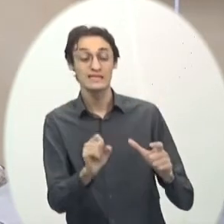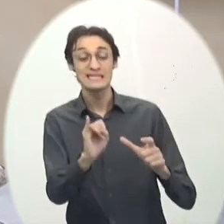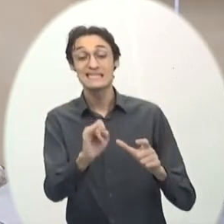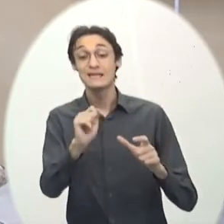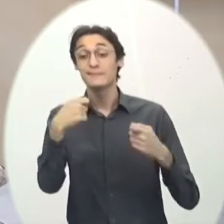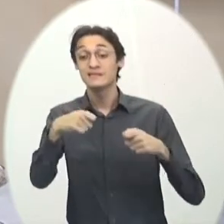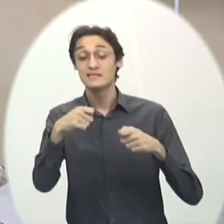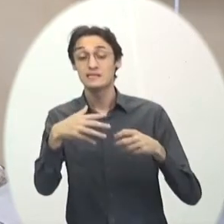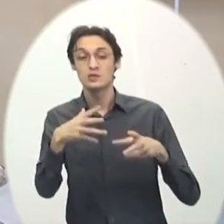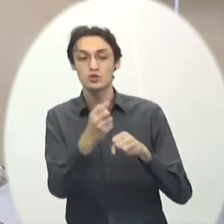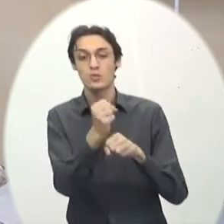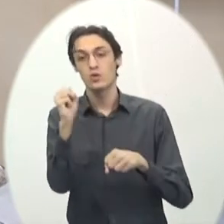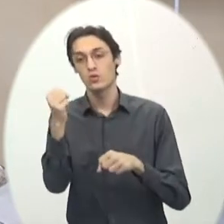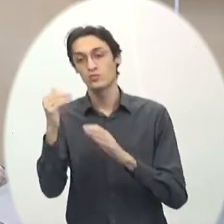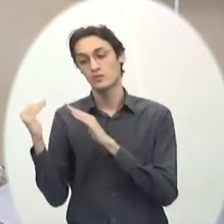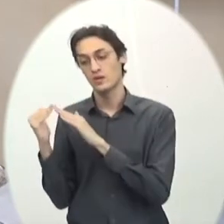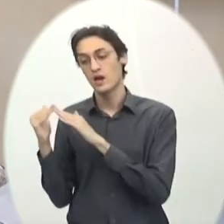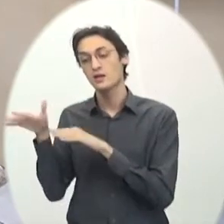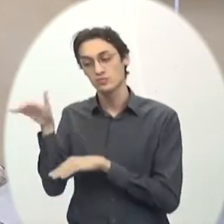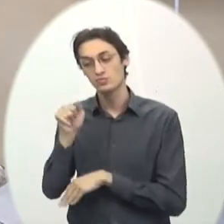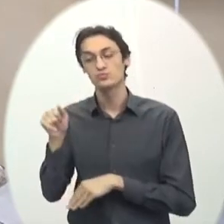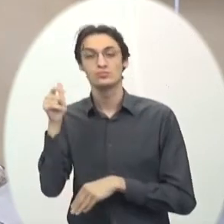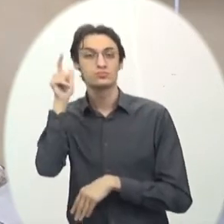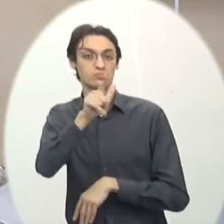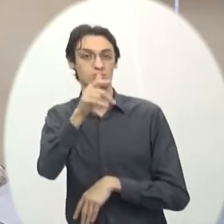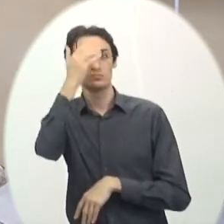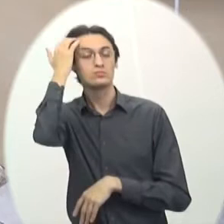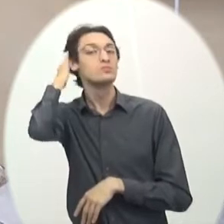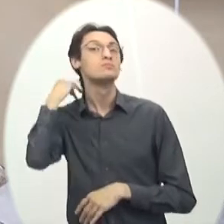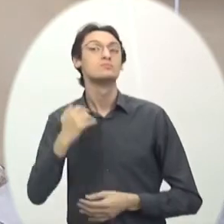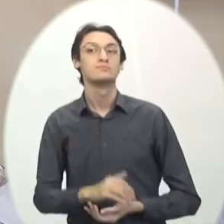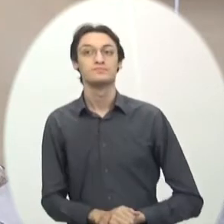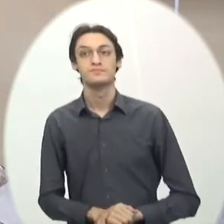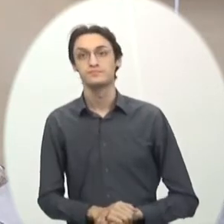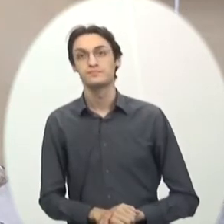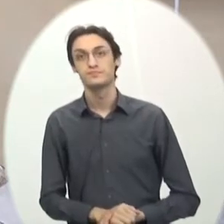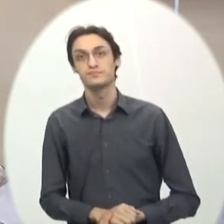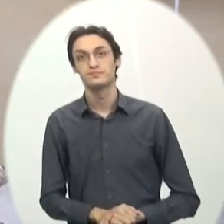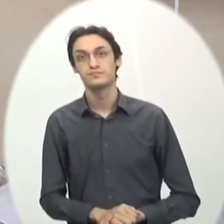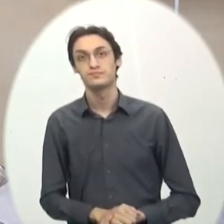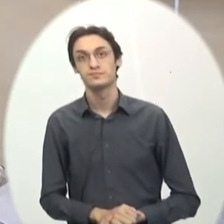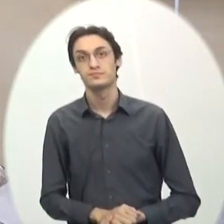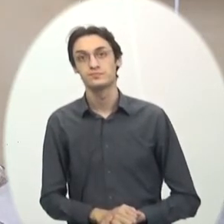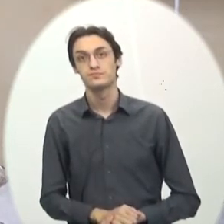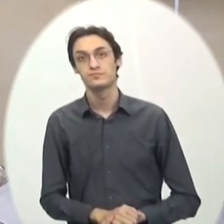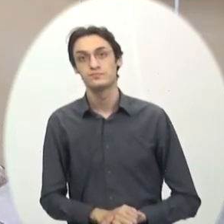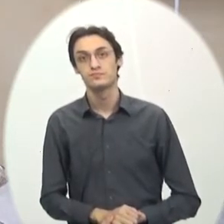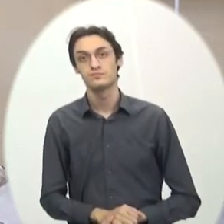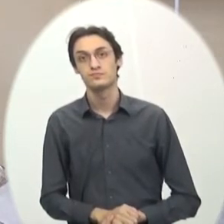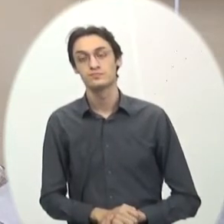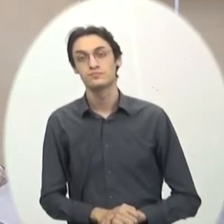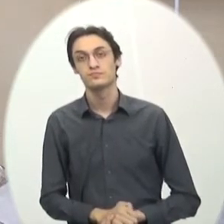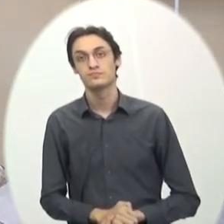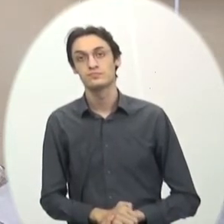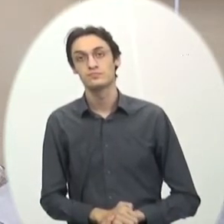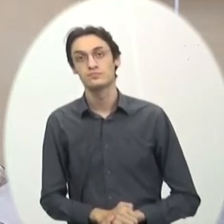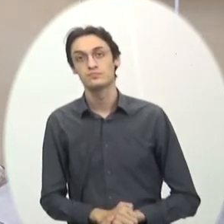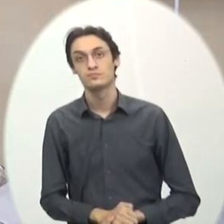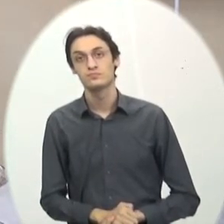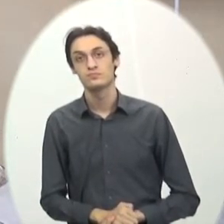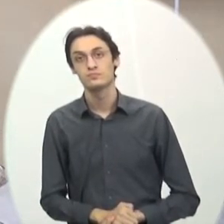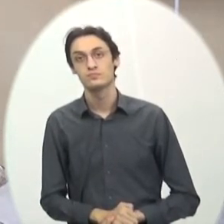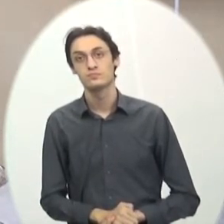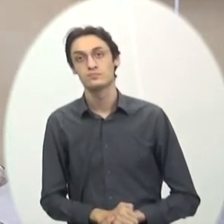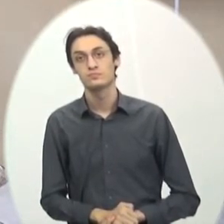aumentar para 8, eles estavam em casa, eu teria que chamar. Mas eu ia precisar de alguns dias para isso. Por isso que o contrato não era emergência, exatamente, não é